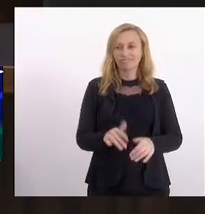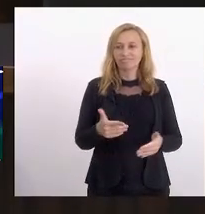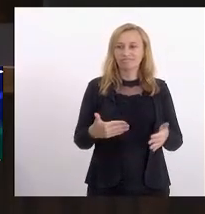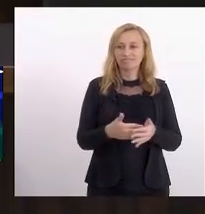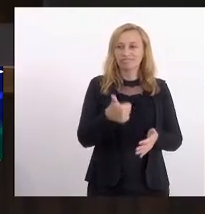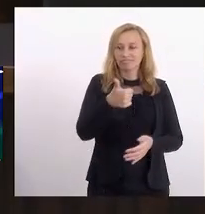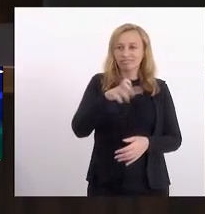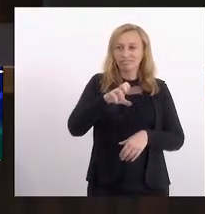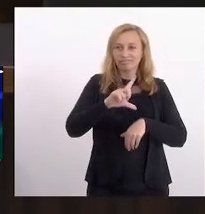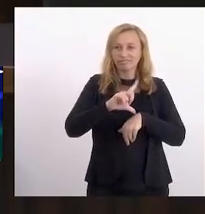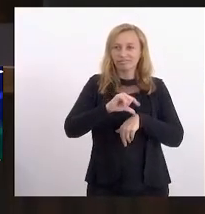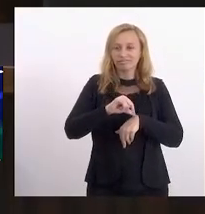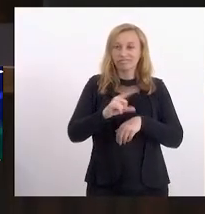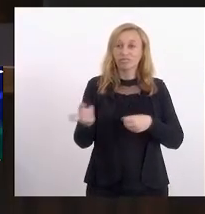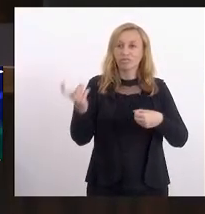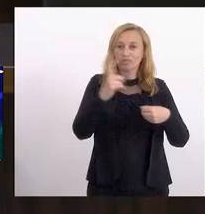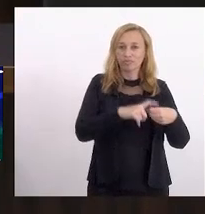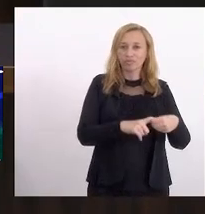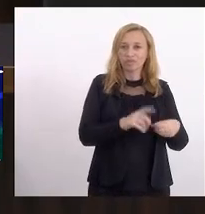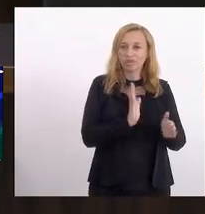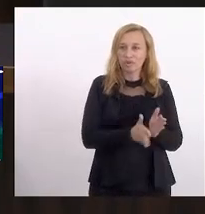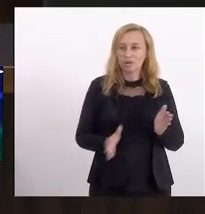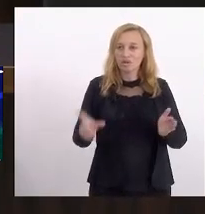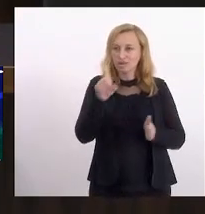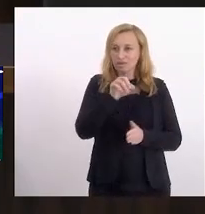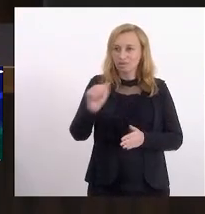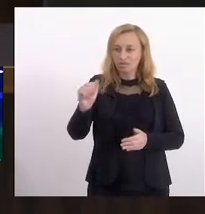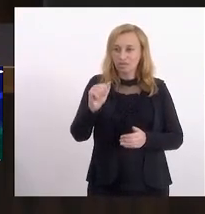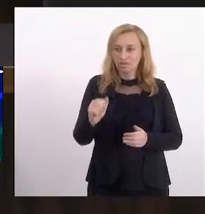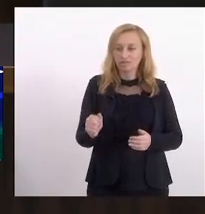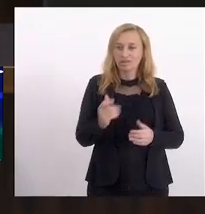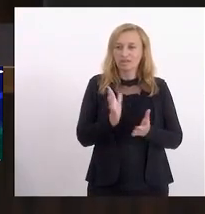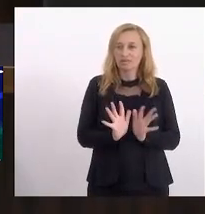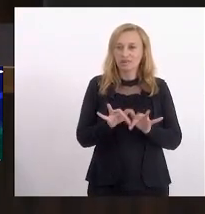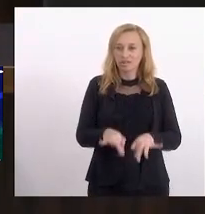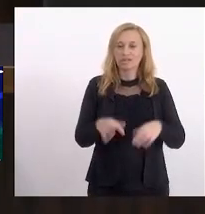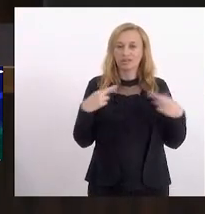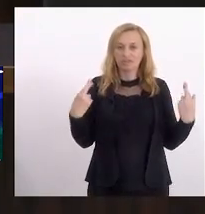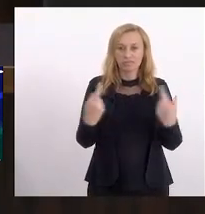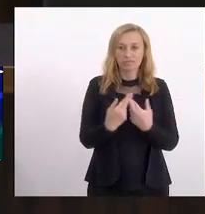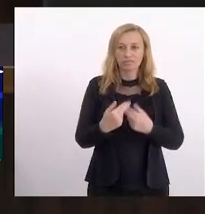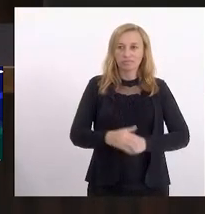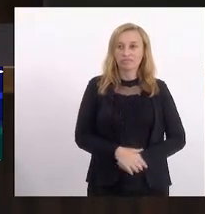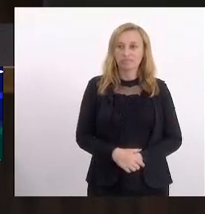15 horas, quando retornaremos com a ordem do dia. Está suspensa a sessão.